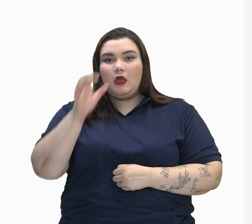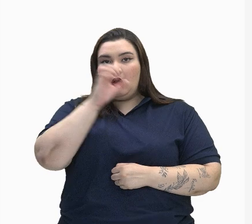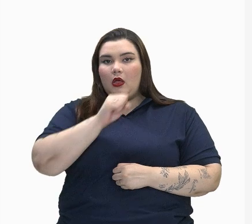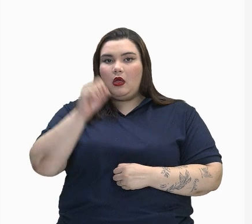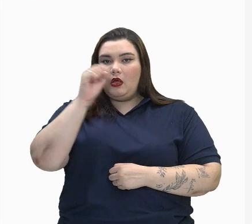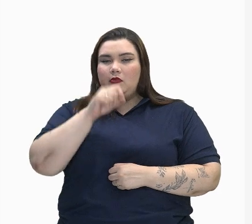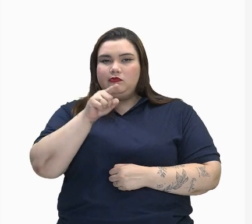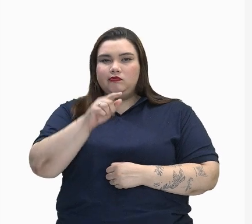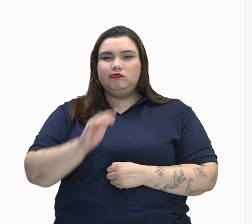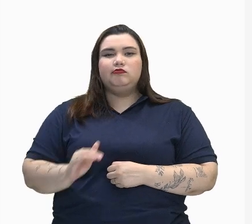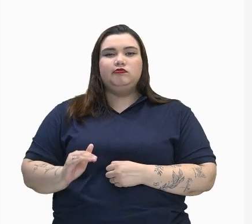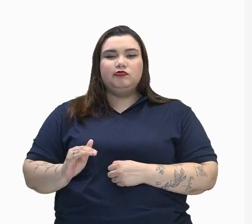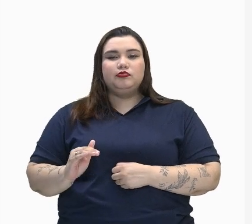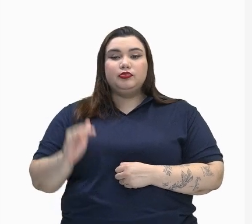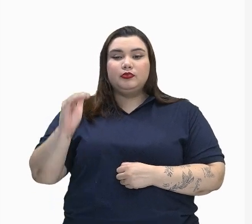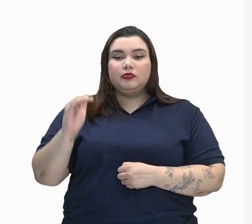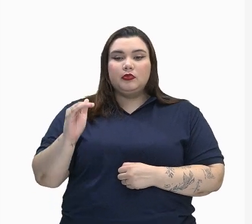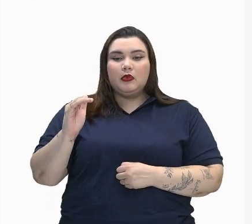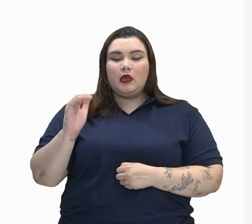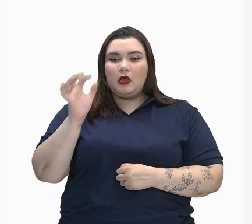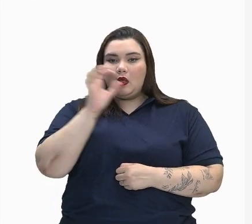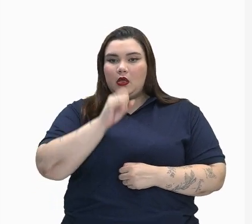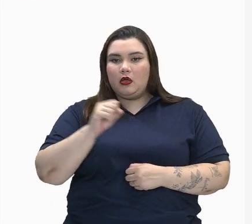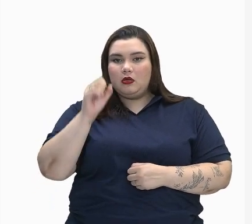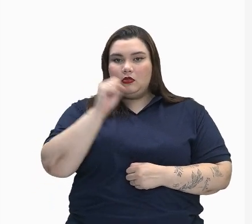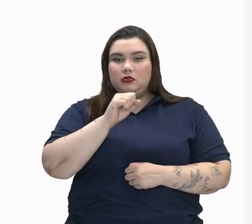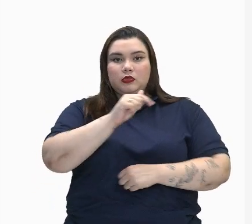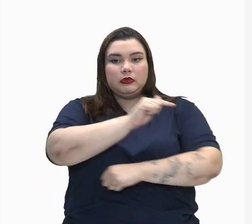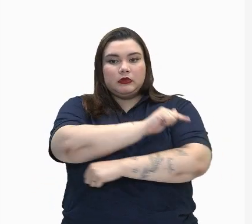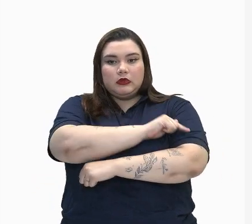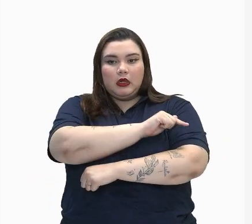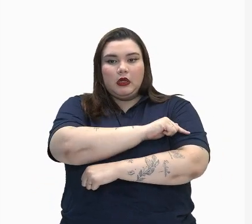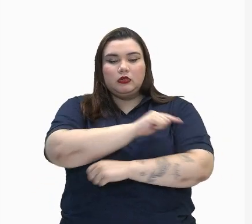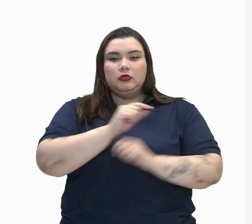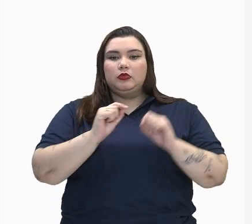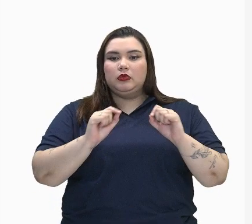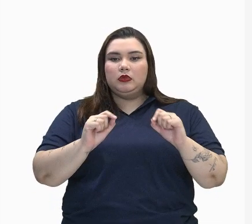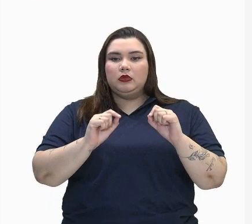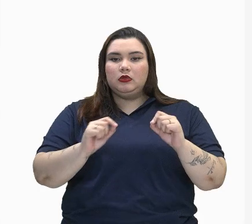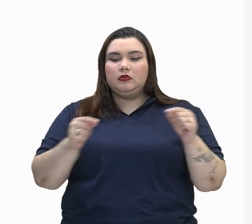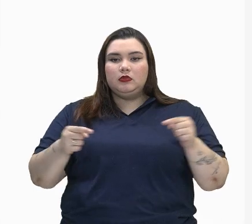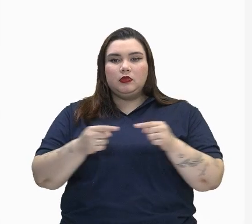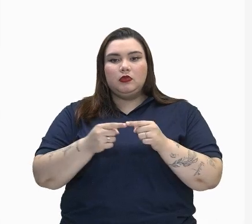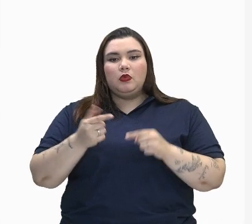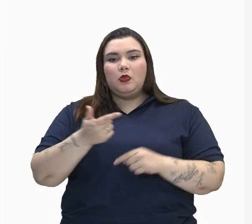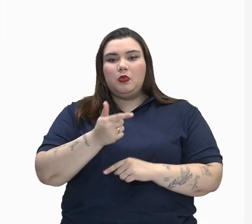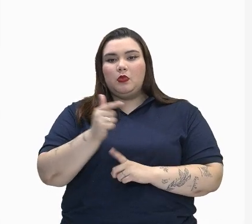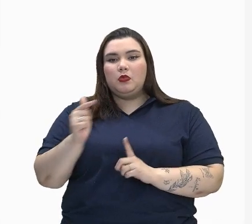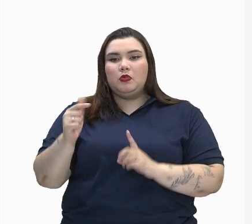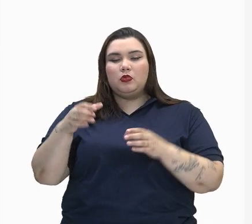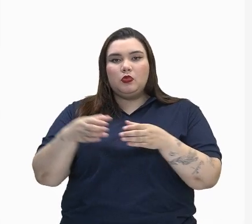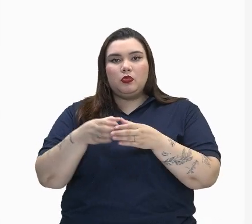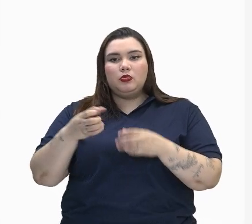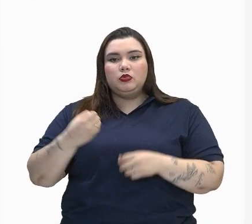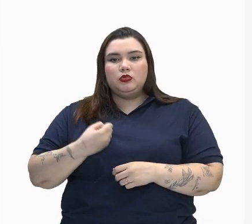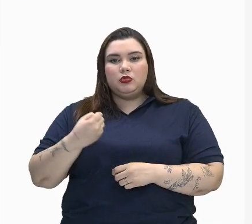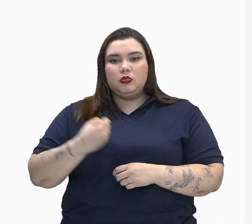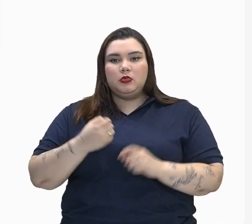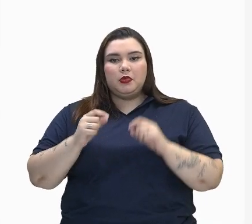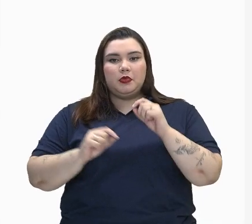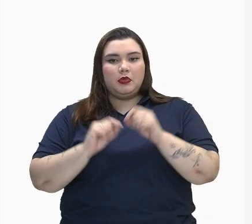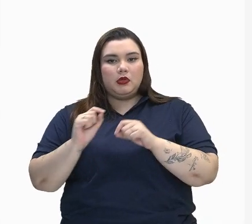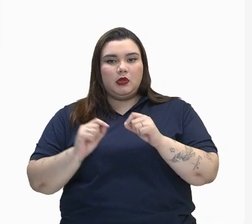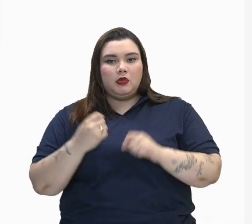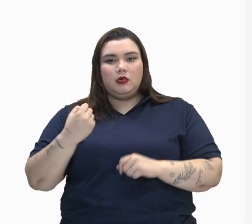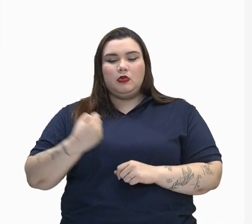um pouco maior, especificamente lá no 7º ano, que também existe um outro conjunto de números. Quais